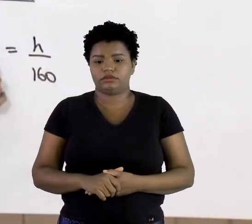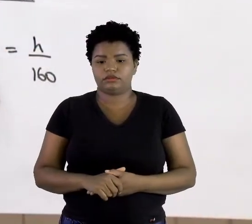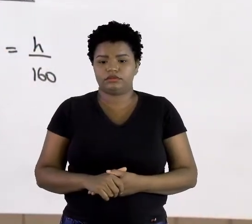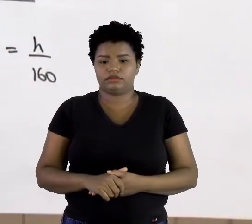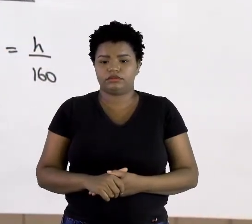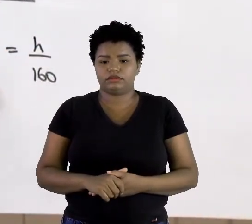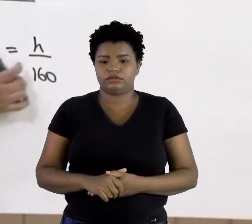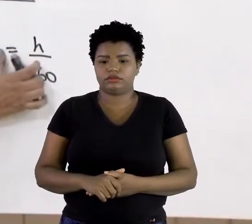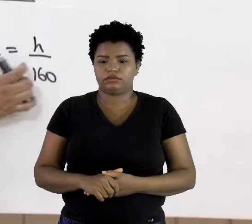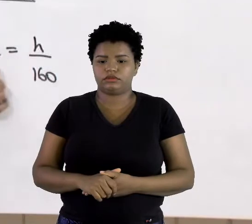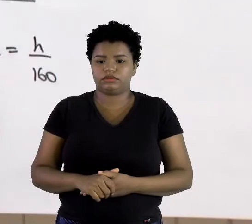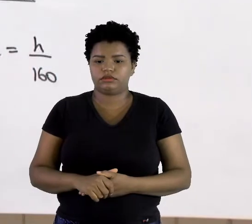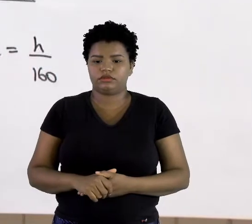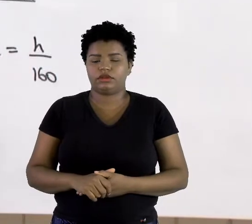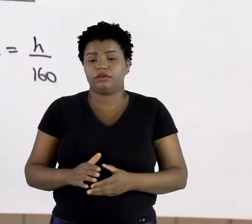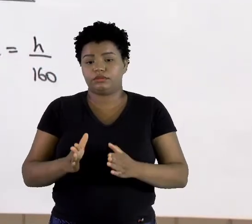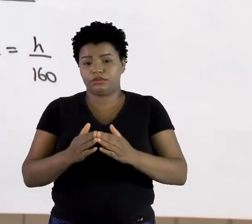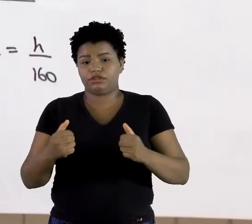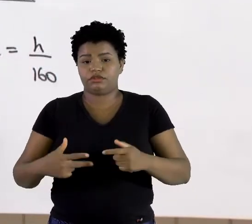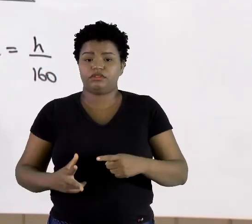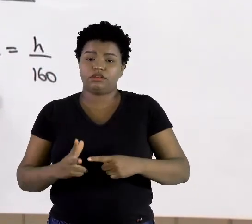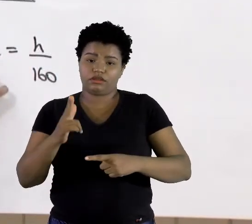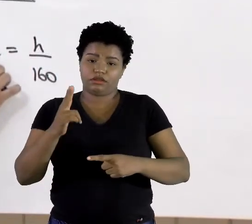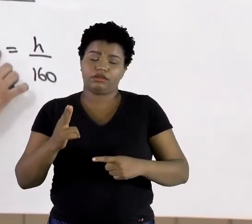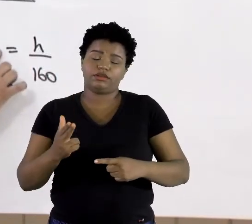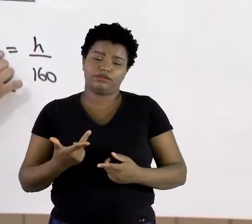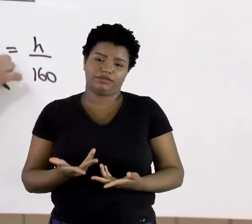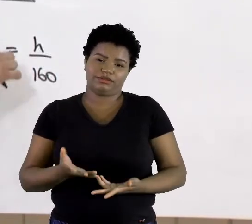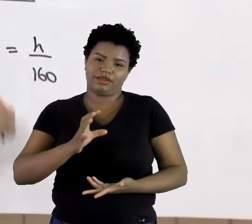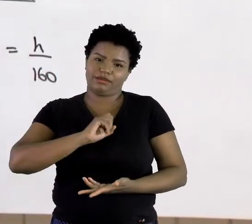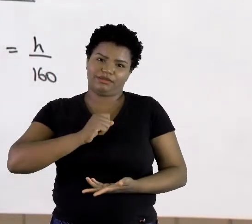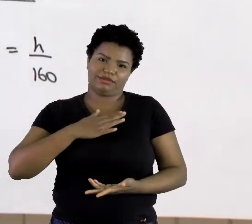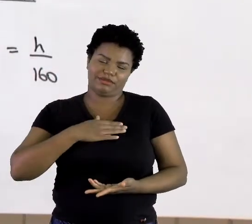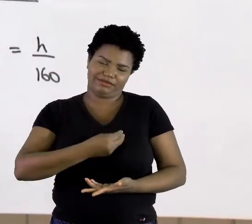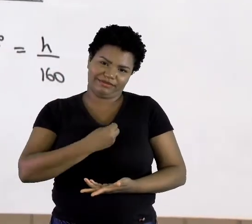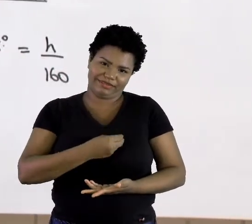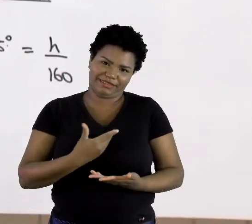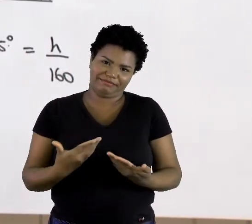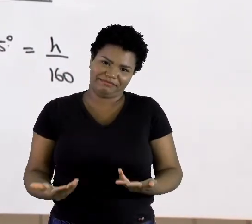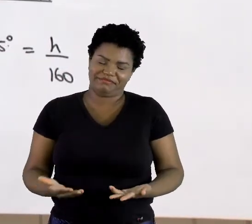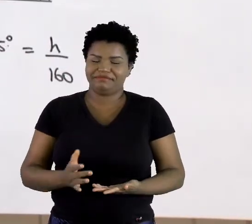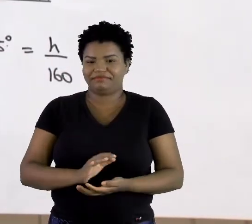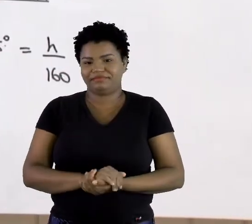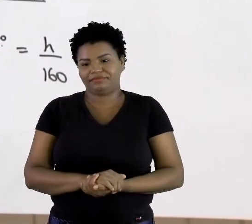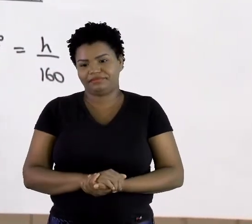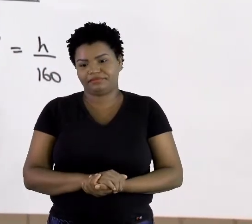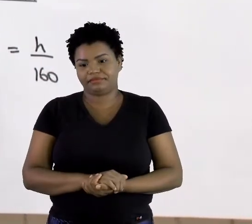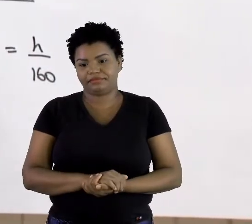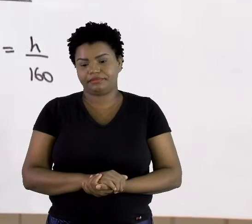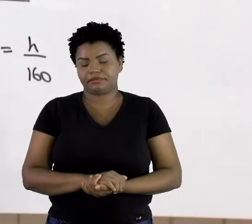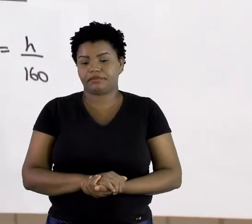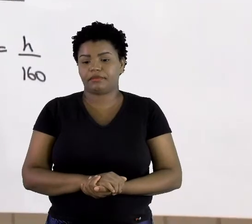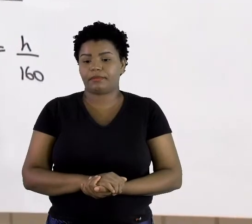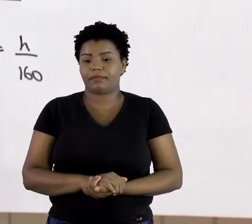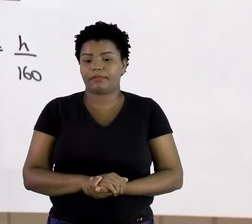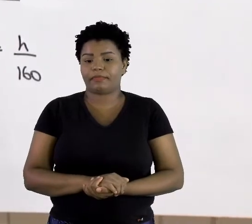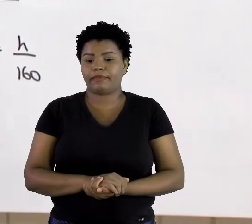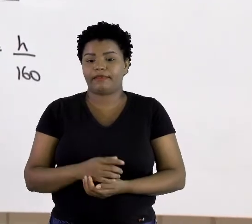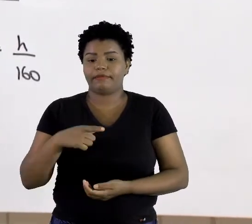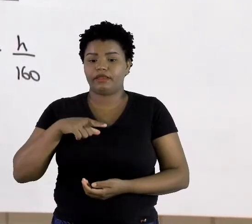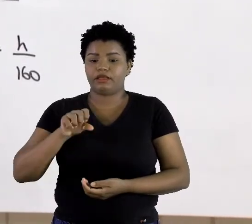pedir a vocês que cortem essa parte, tá? Amores da minha vida. Bom, temos então seno